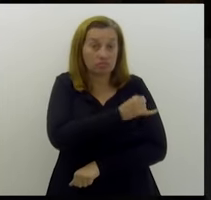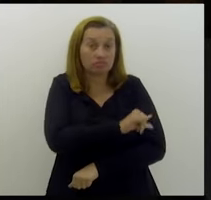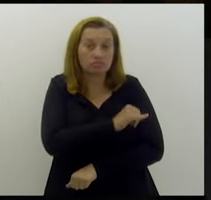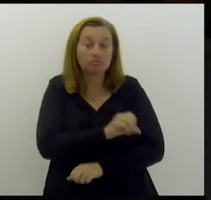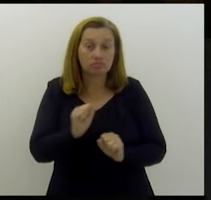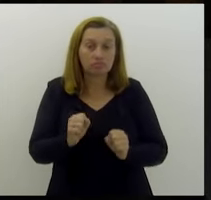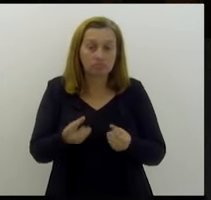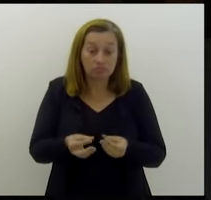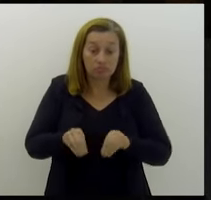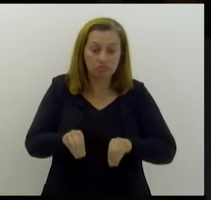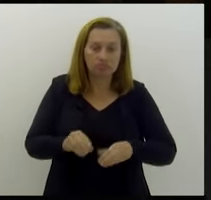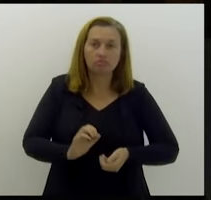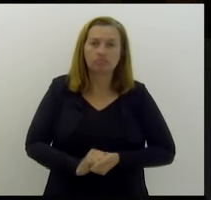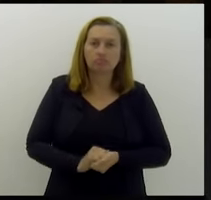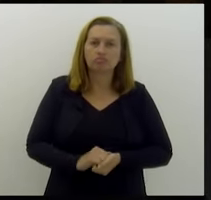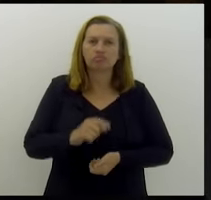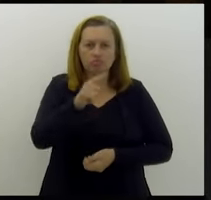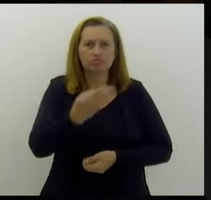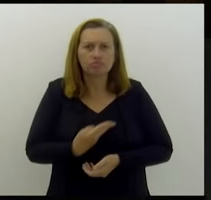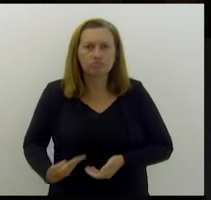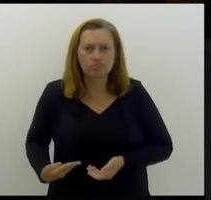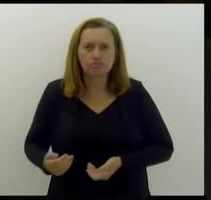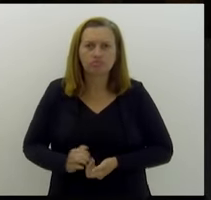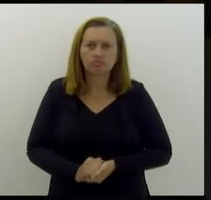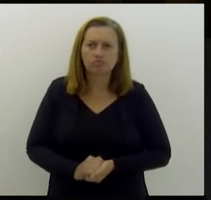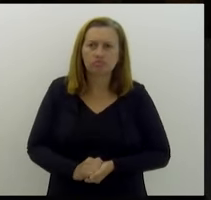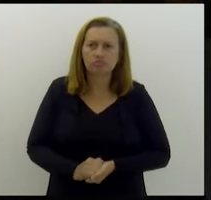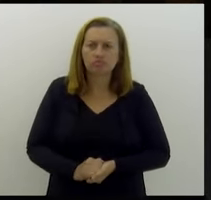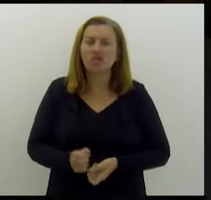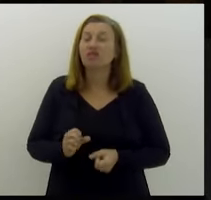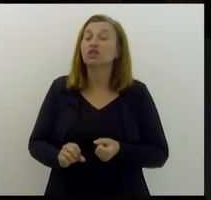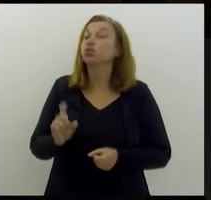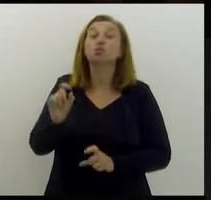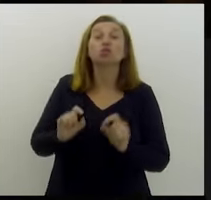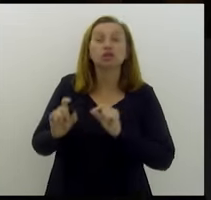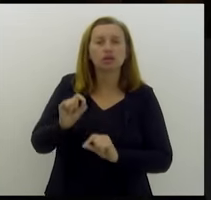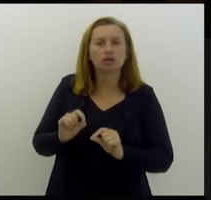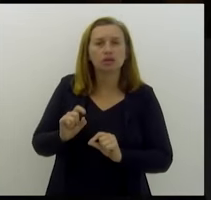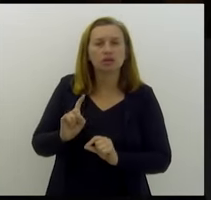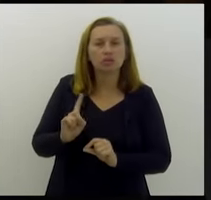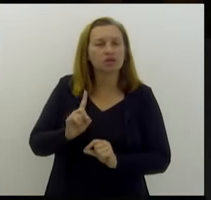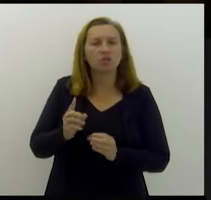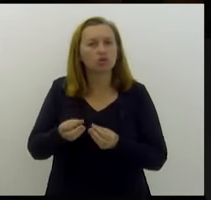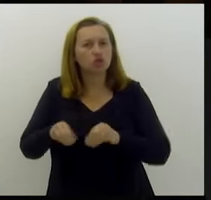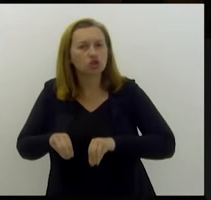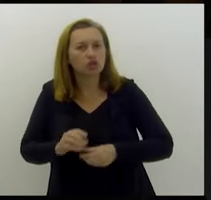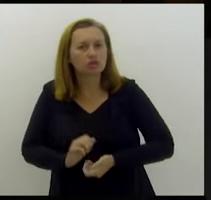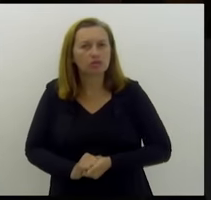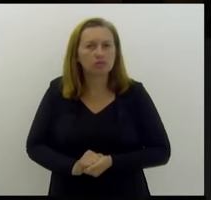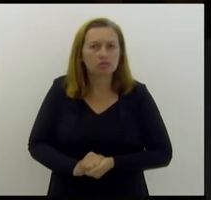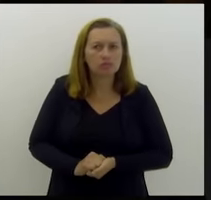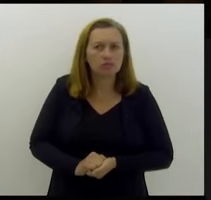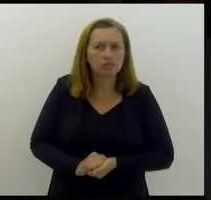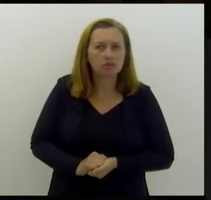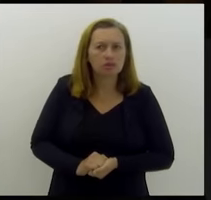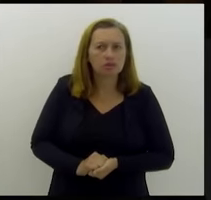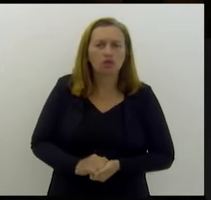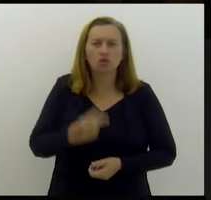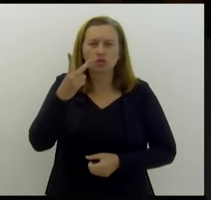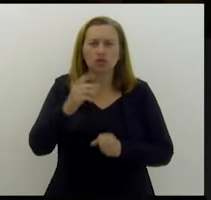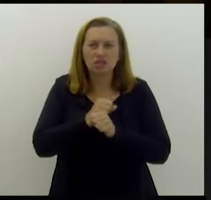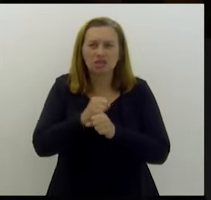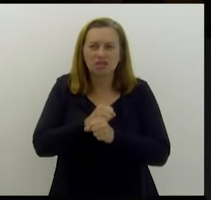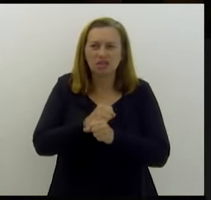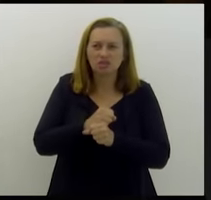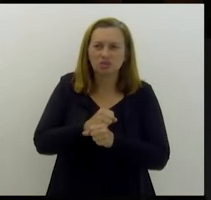quebrar ele é o governador o que que ele tá fazendo para não quebrar faz dois anos atrás